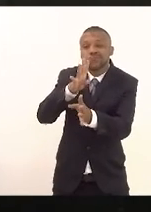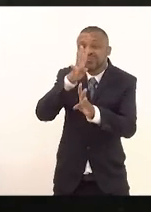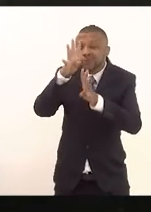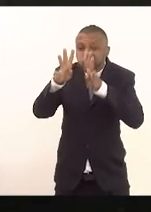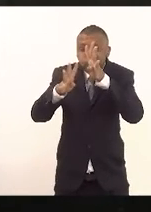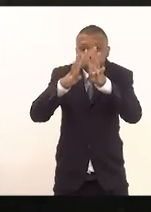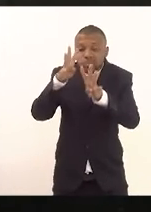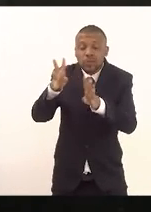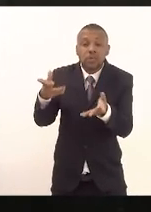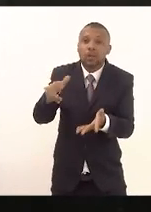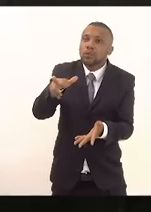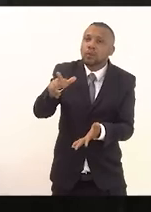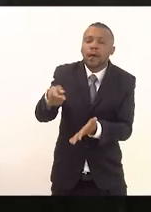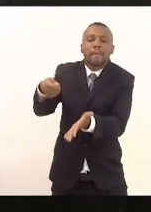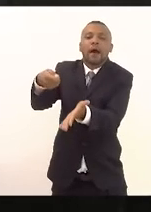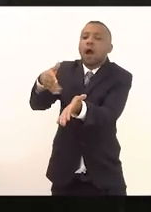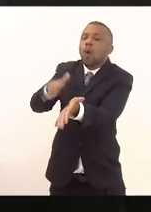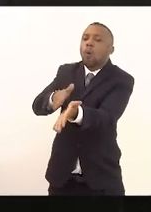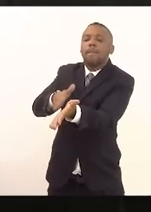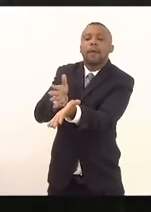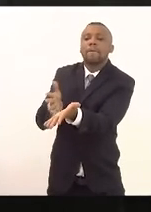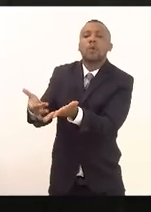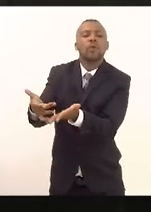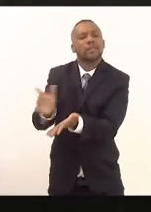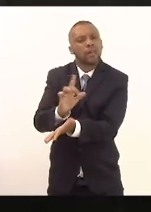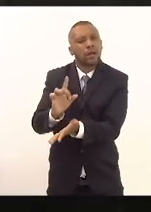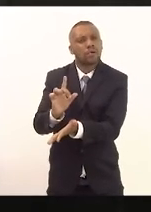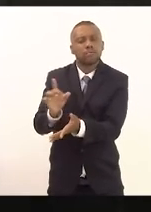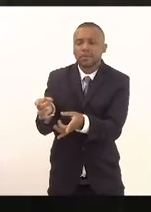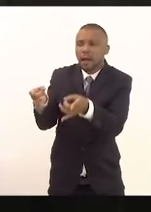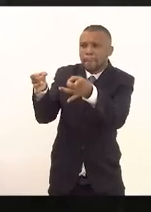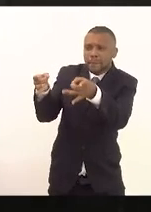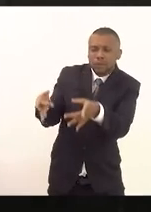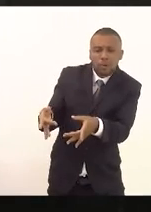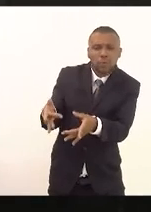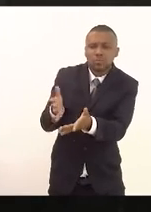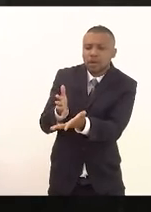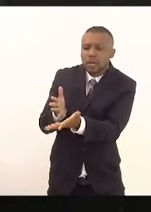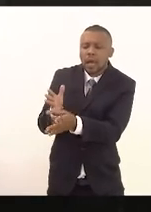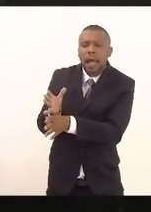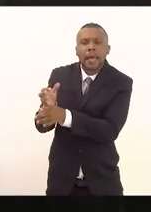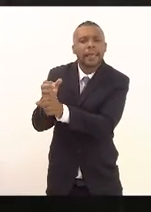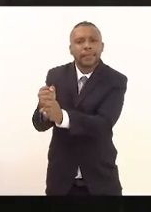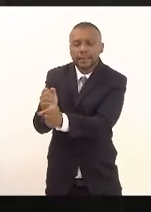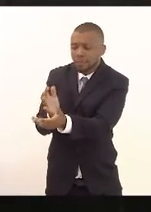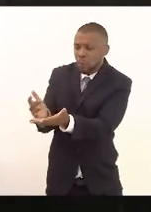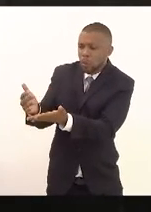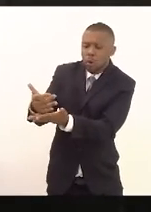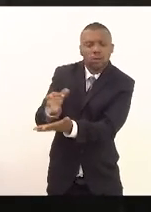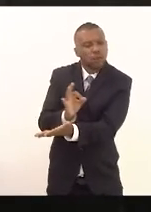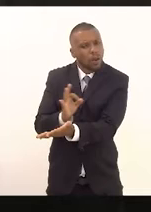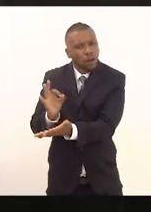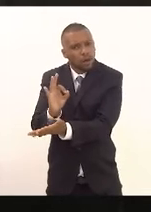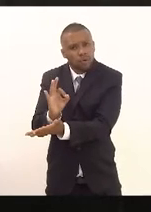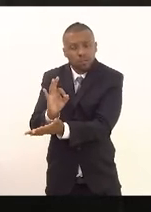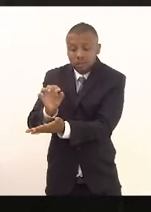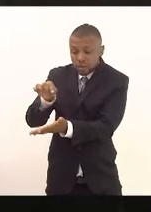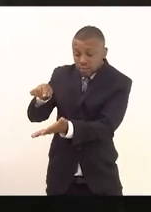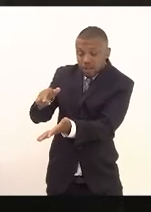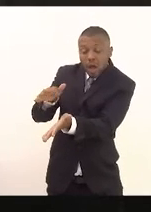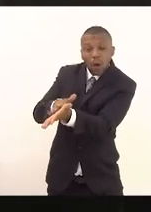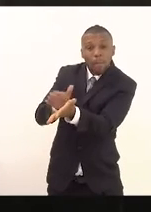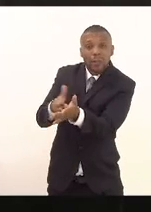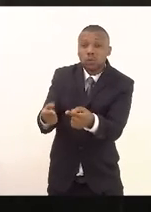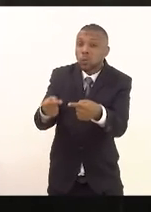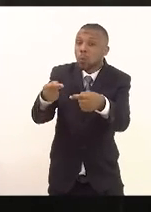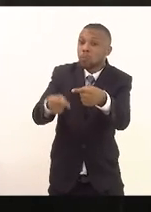indevidamente Então são que Abrindo mão de receita nenhuma então é